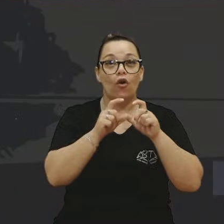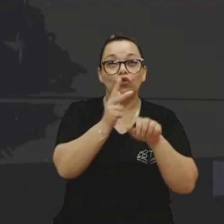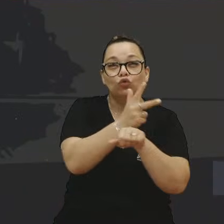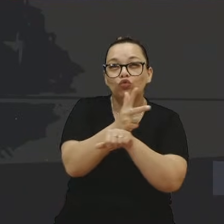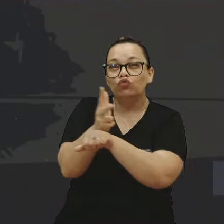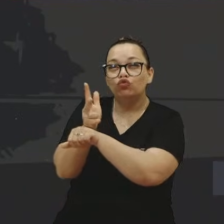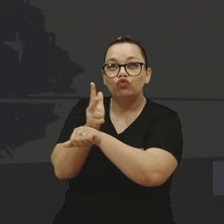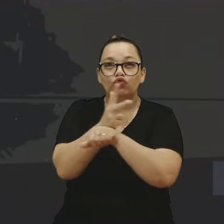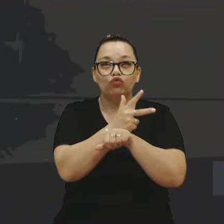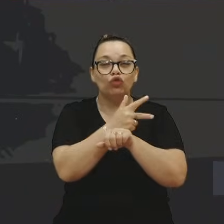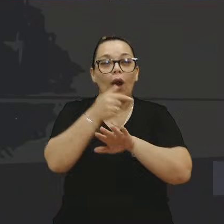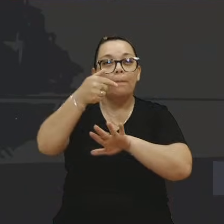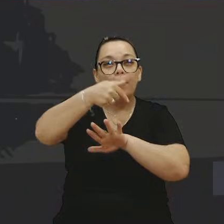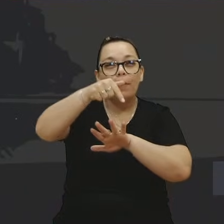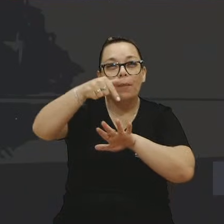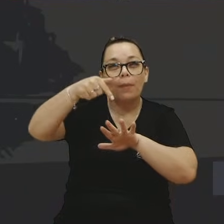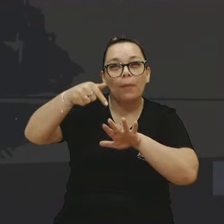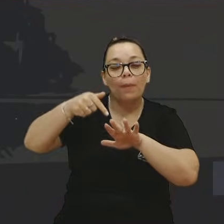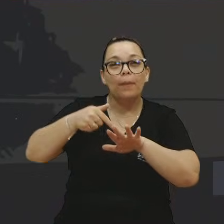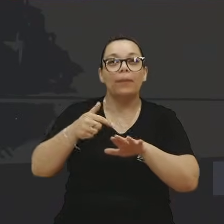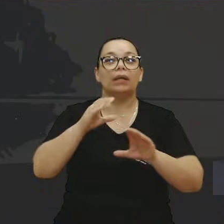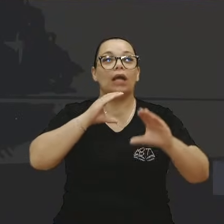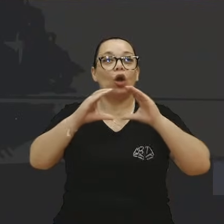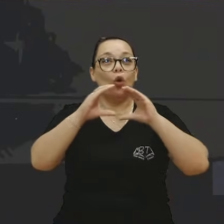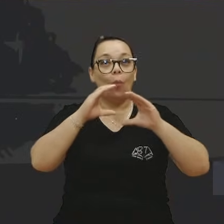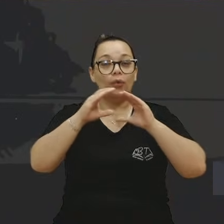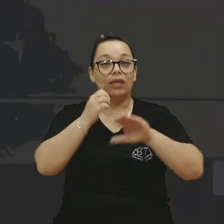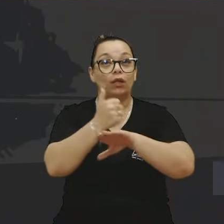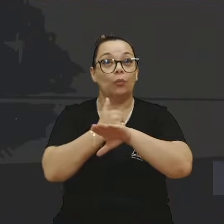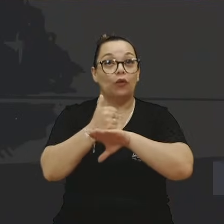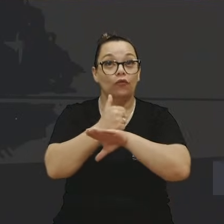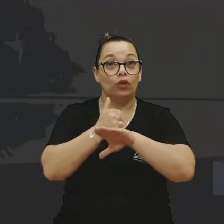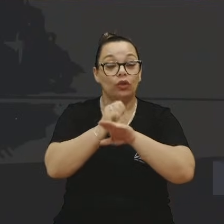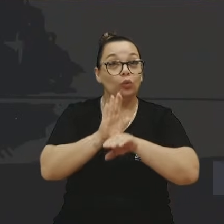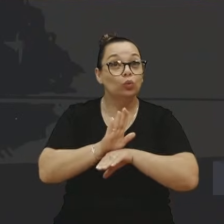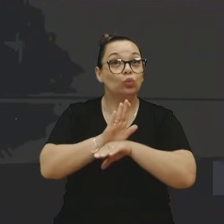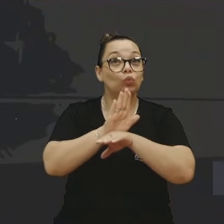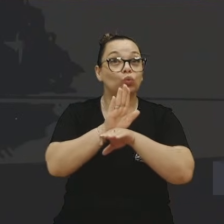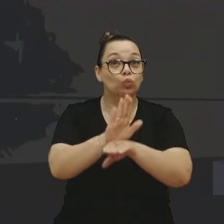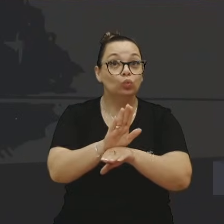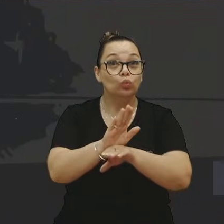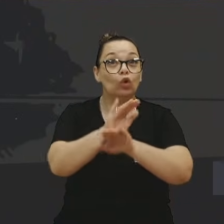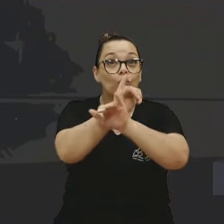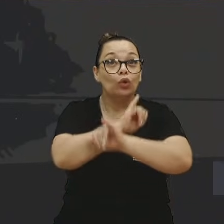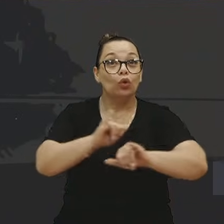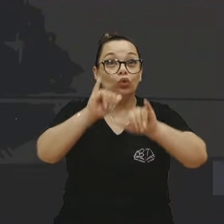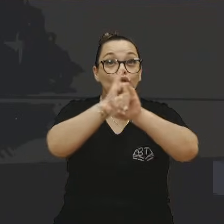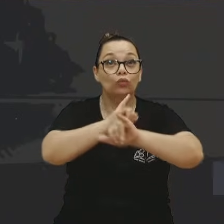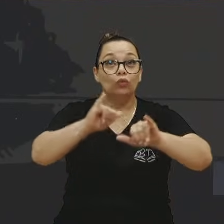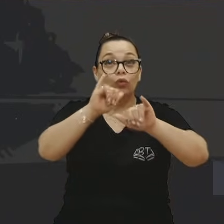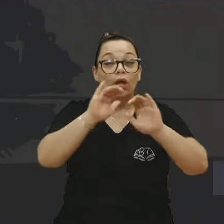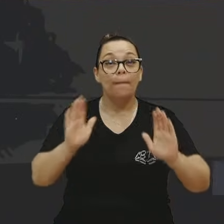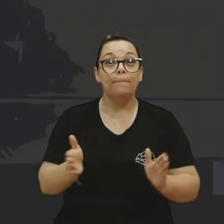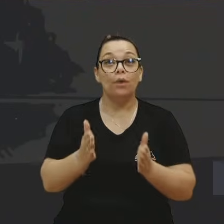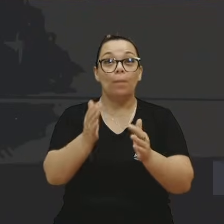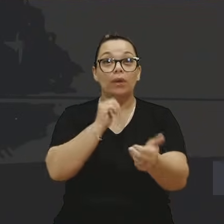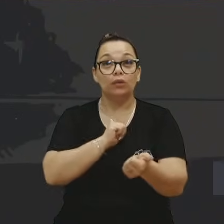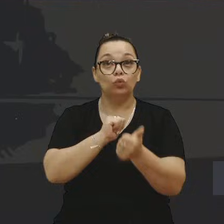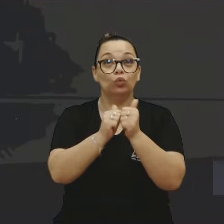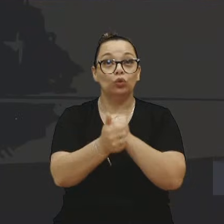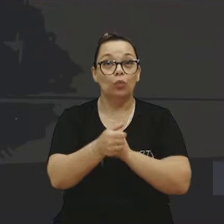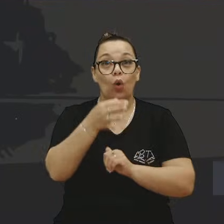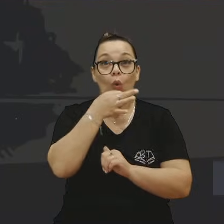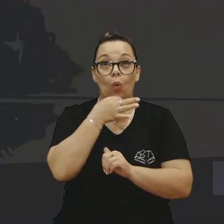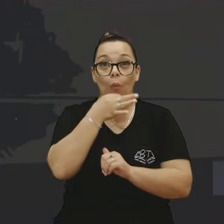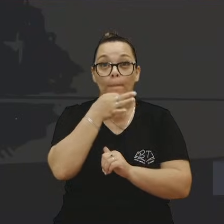cinegrafistas e demais profissionais da comunicação que tenham contribuído para a divulgação e promoção do esporte em Caxias